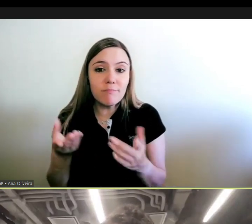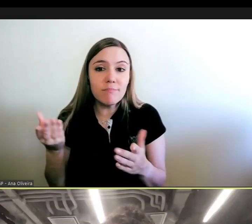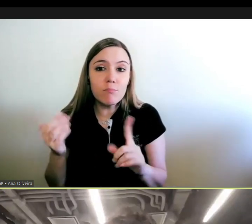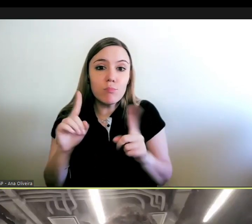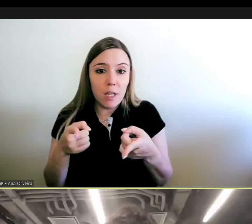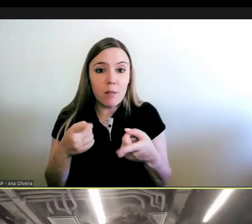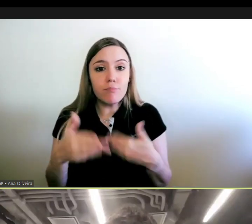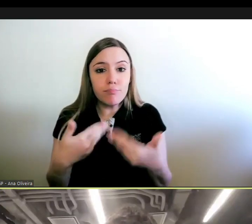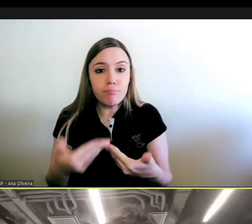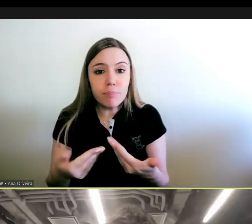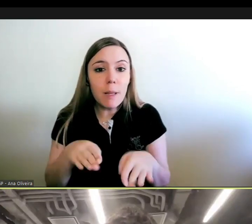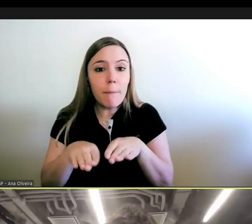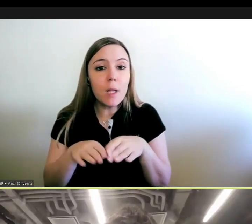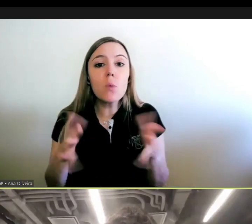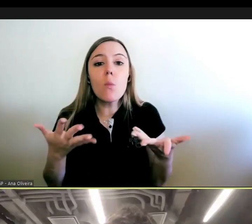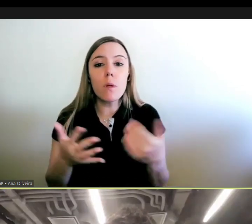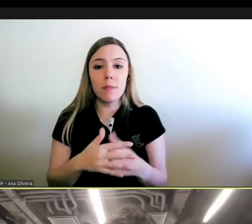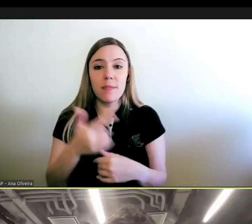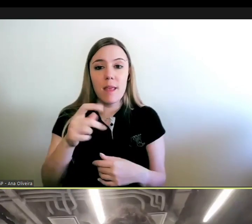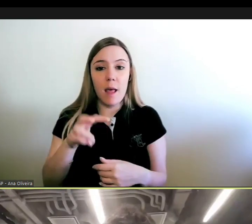Telma, primeiro para si.